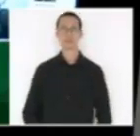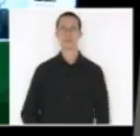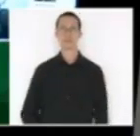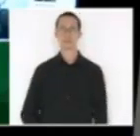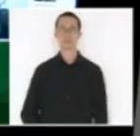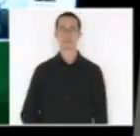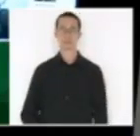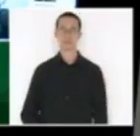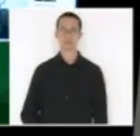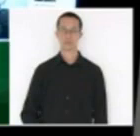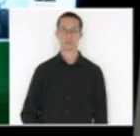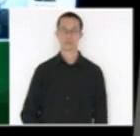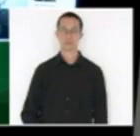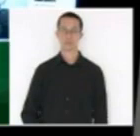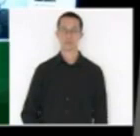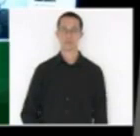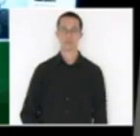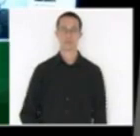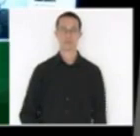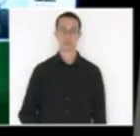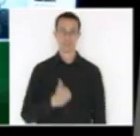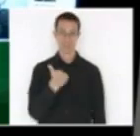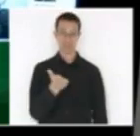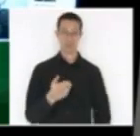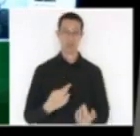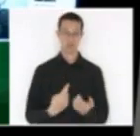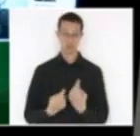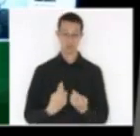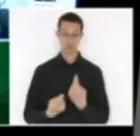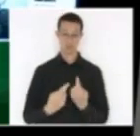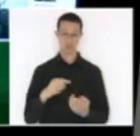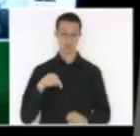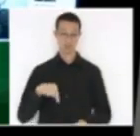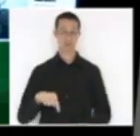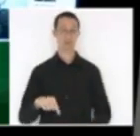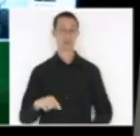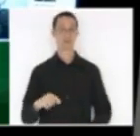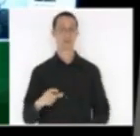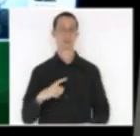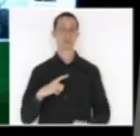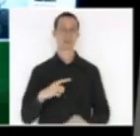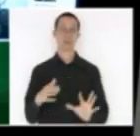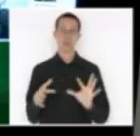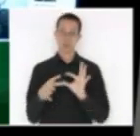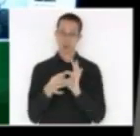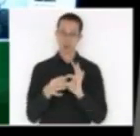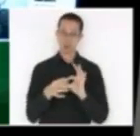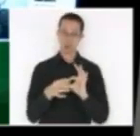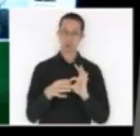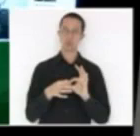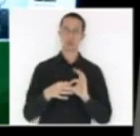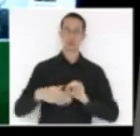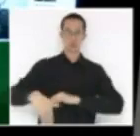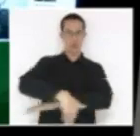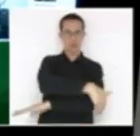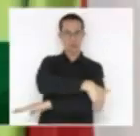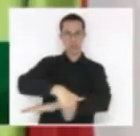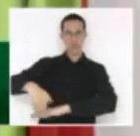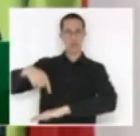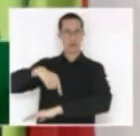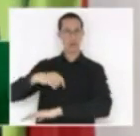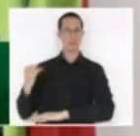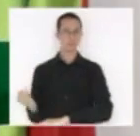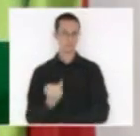Essa parte da rodovia, ela é uma ligação muito importante para a região da Grande Florianópolis.